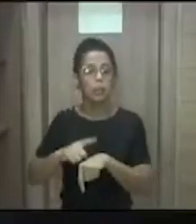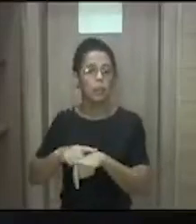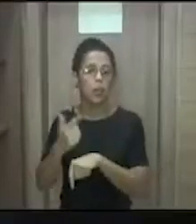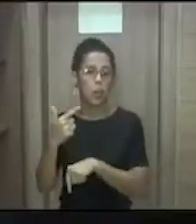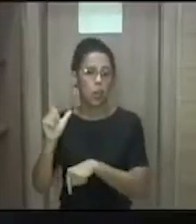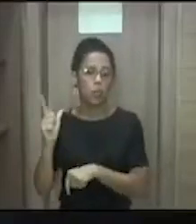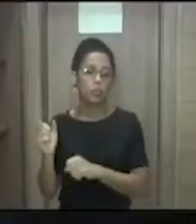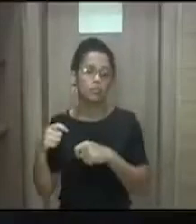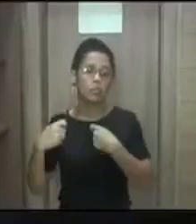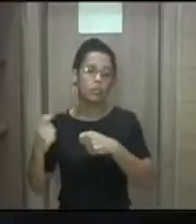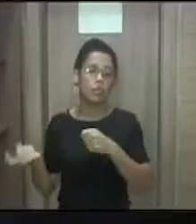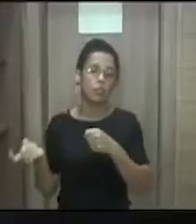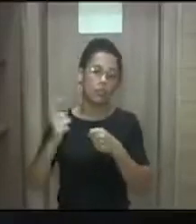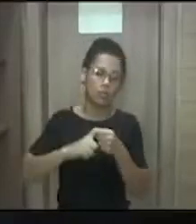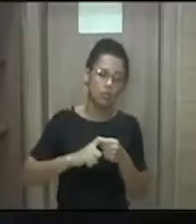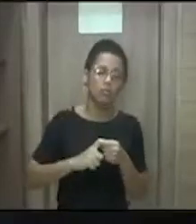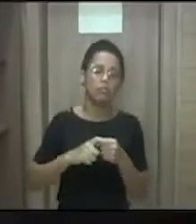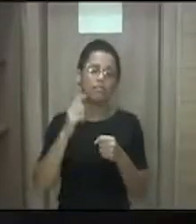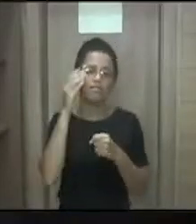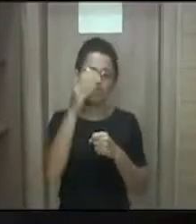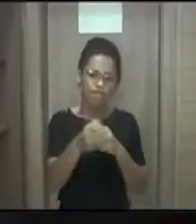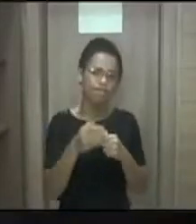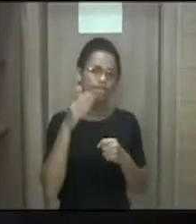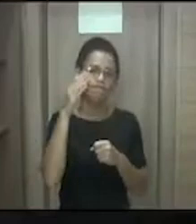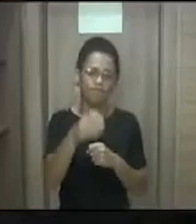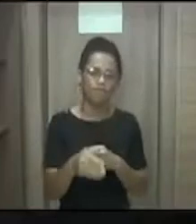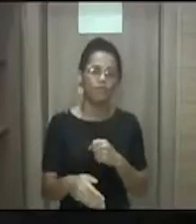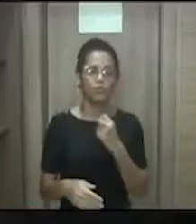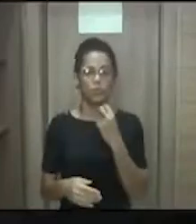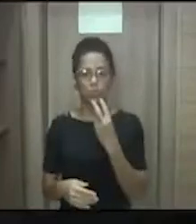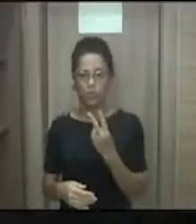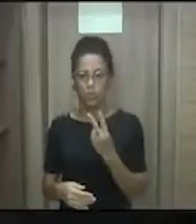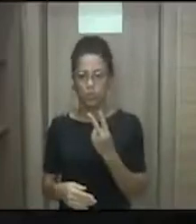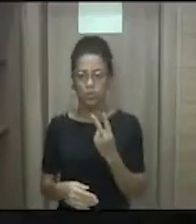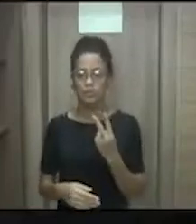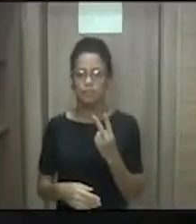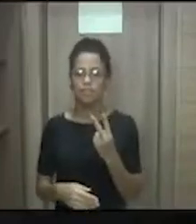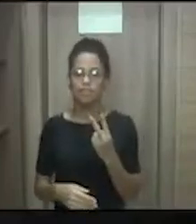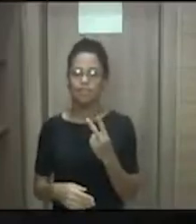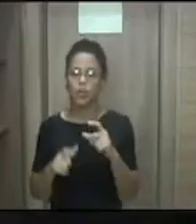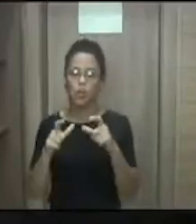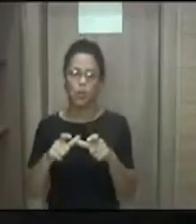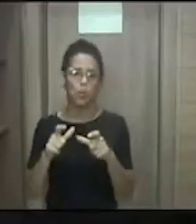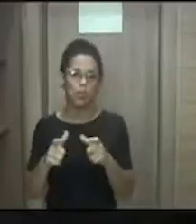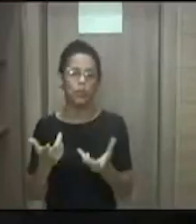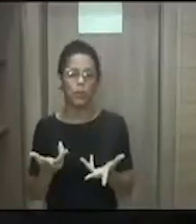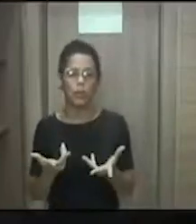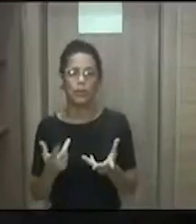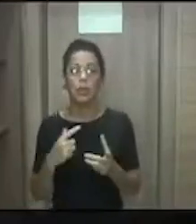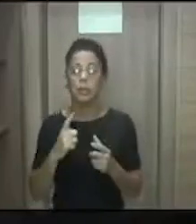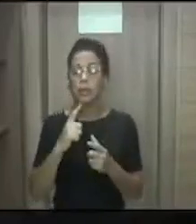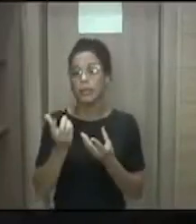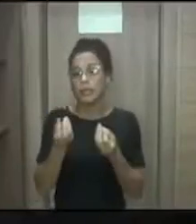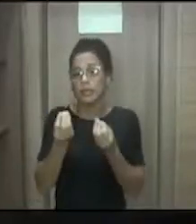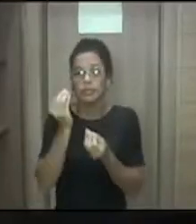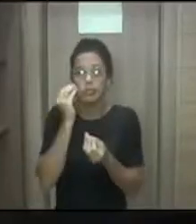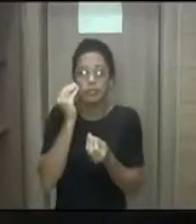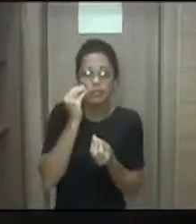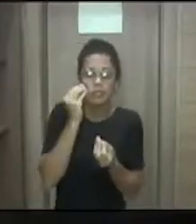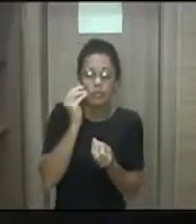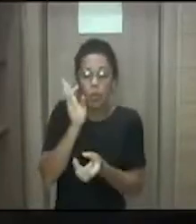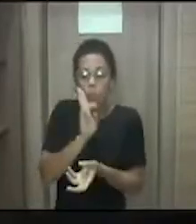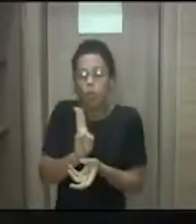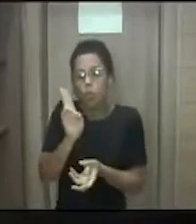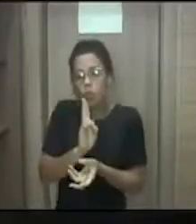ir e voltar 2 vezes, às vezes, para a mesma região, né? Isso a gente tentou ao máximo nesse UNI otimizar os